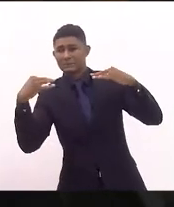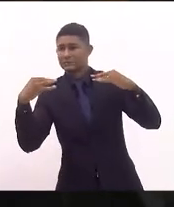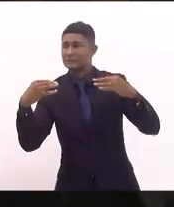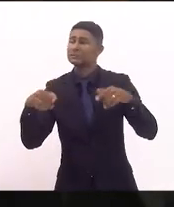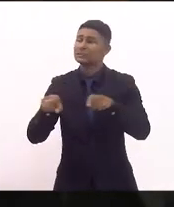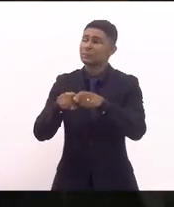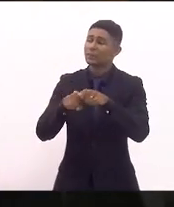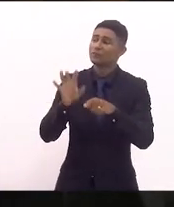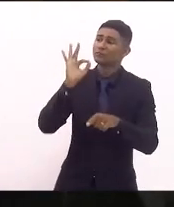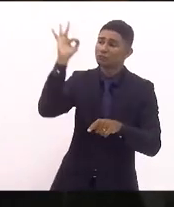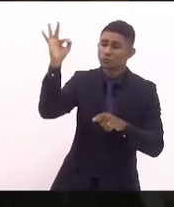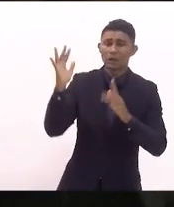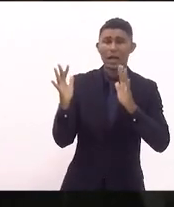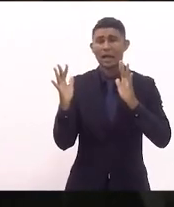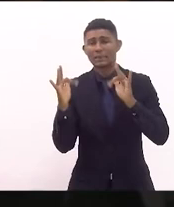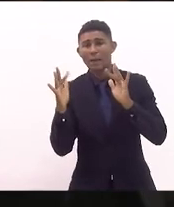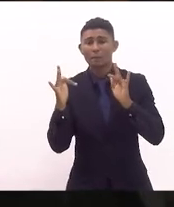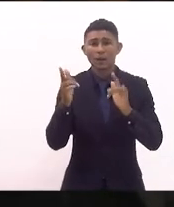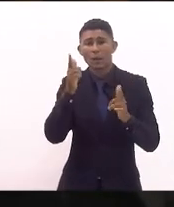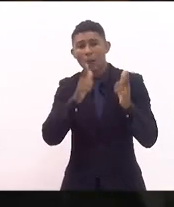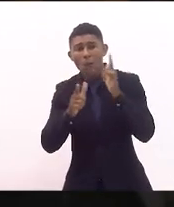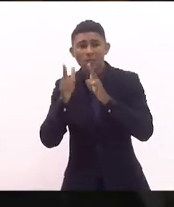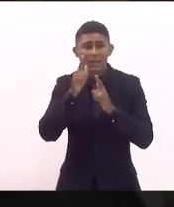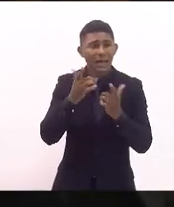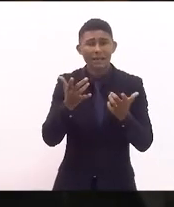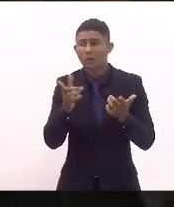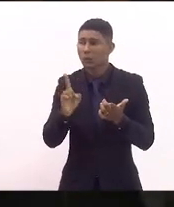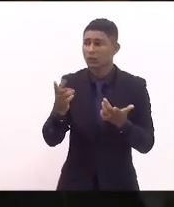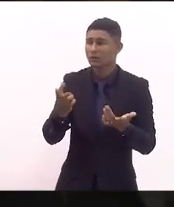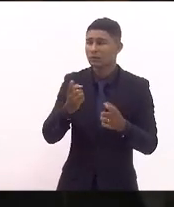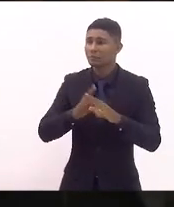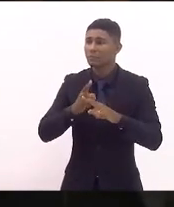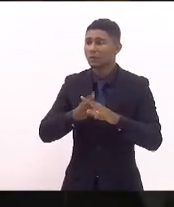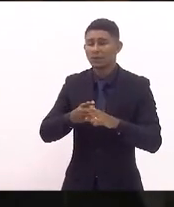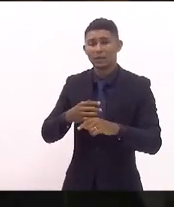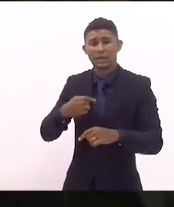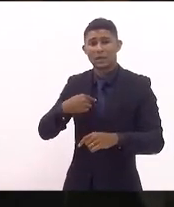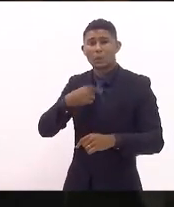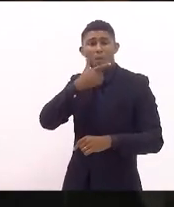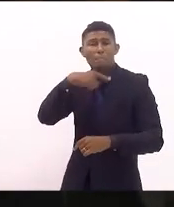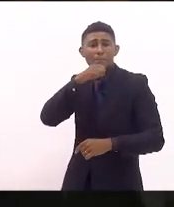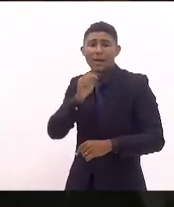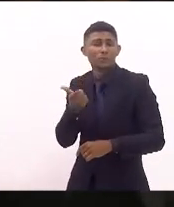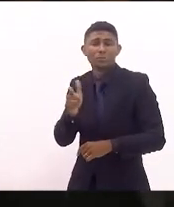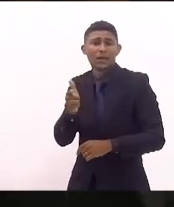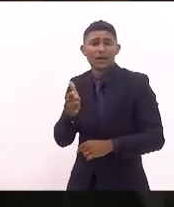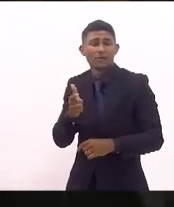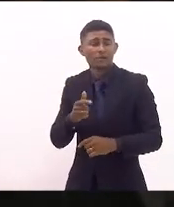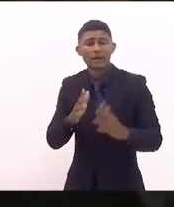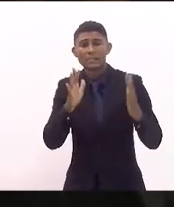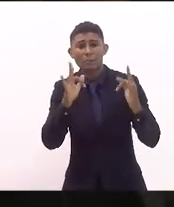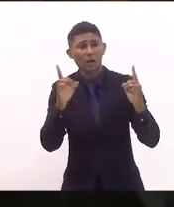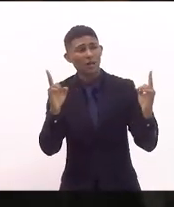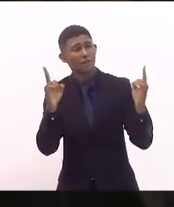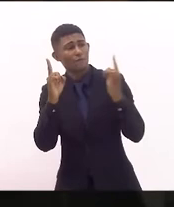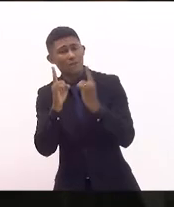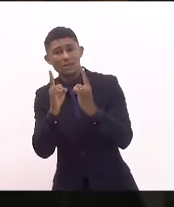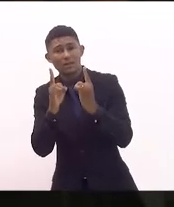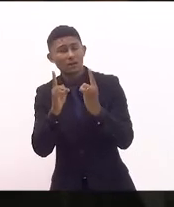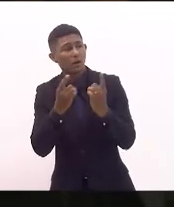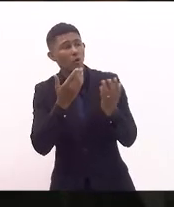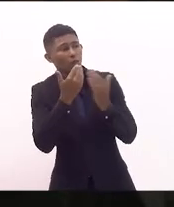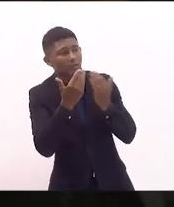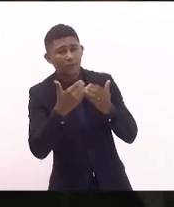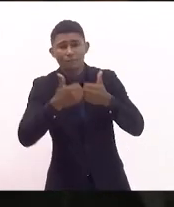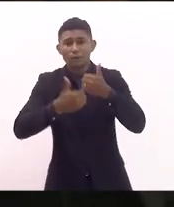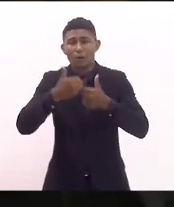namorado? Já que eu não tinha um pai para conversar com ele sobre futebol e não poderia levá-lo lá em casa.